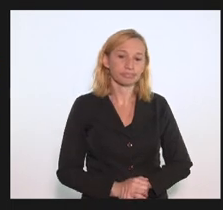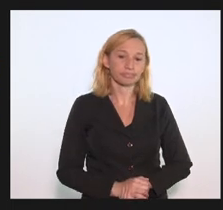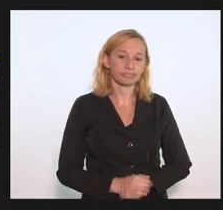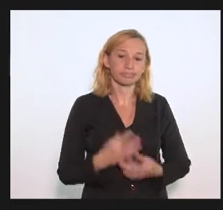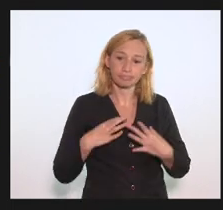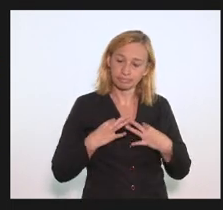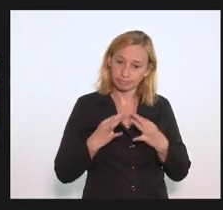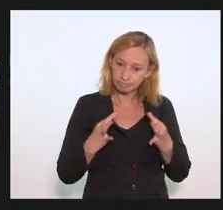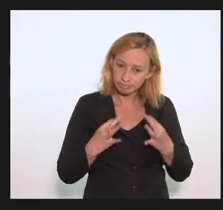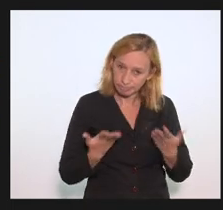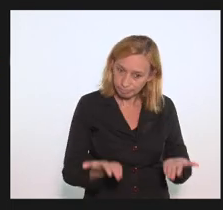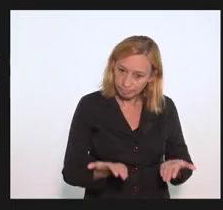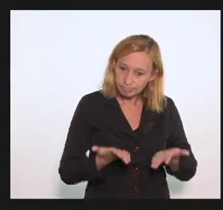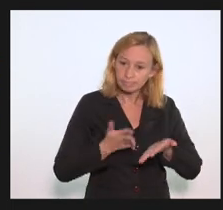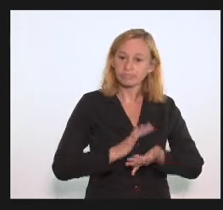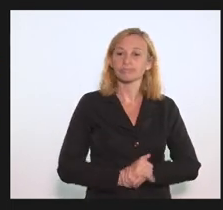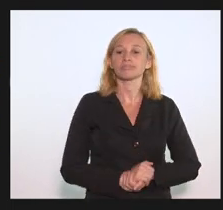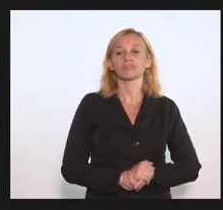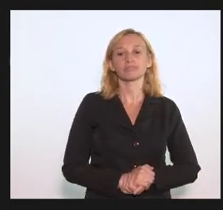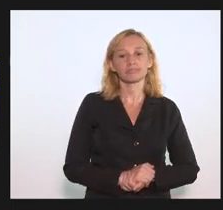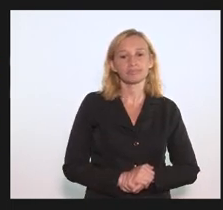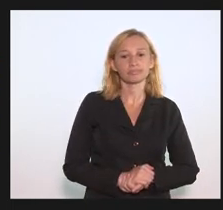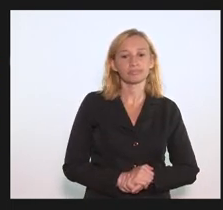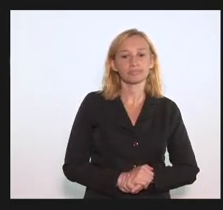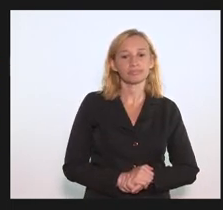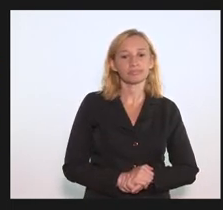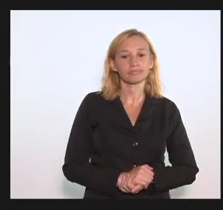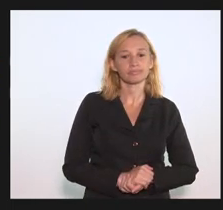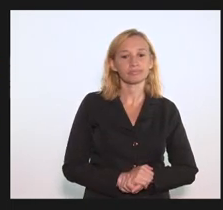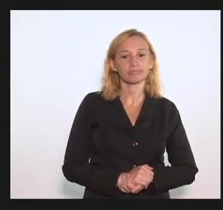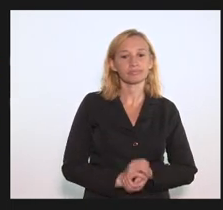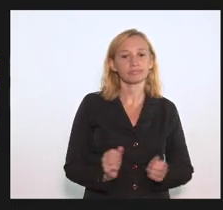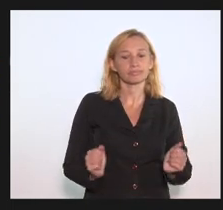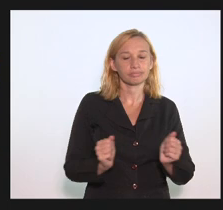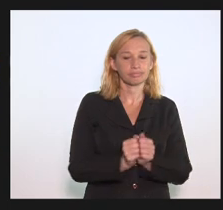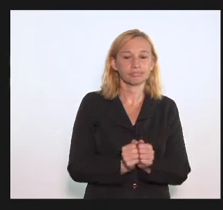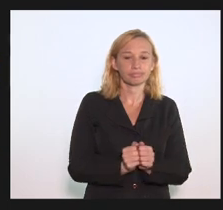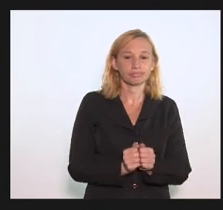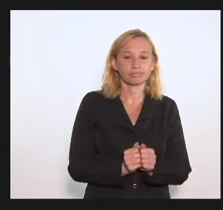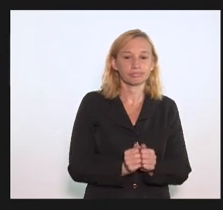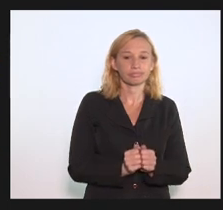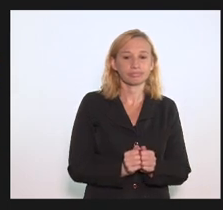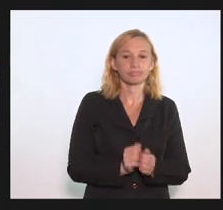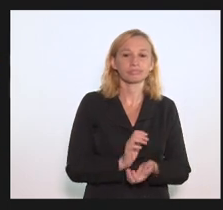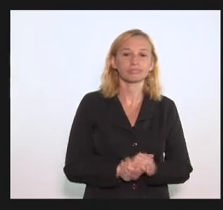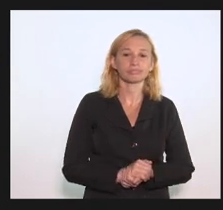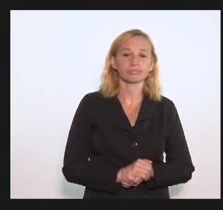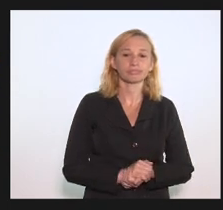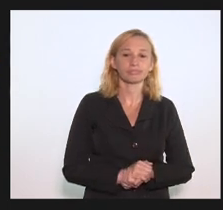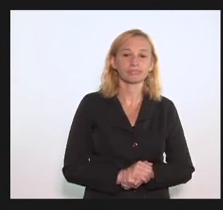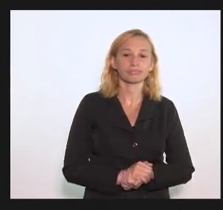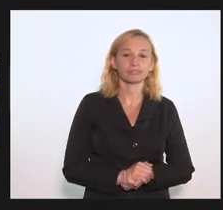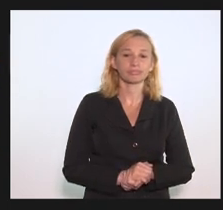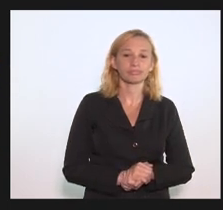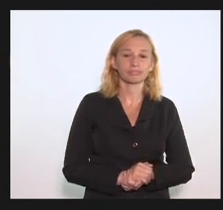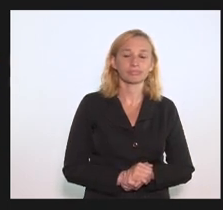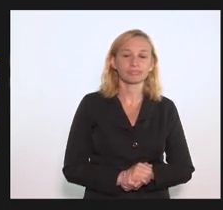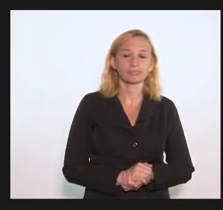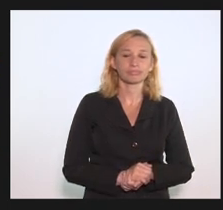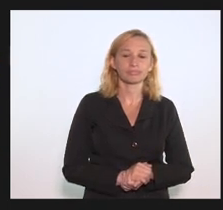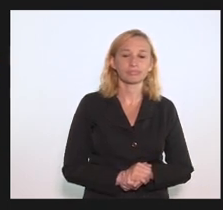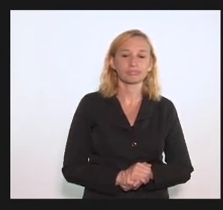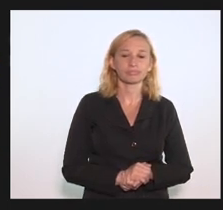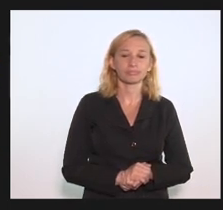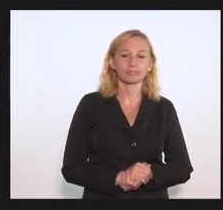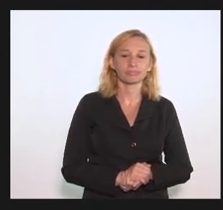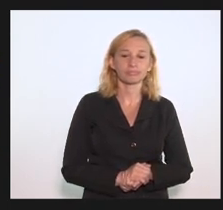colocar à disposição, né, dessa participação de forma bastante efetiva para